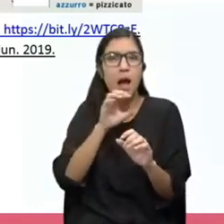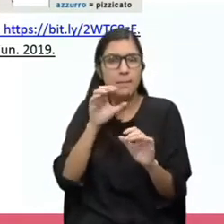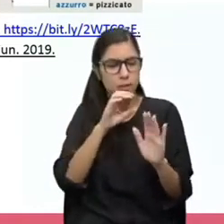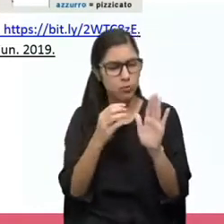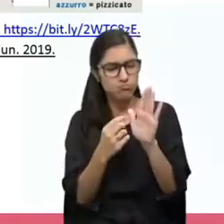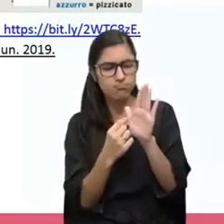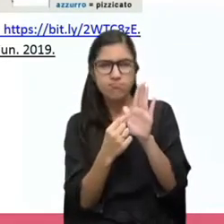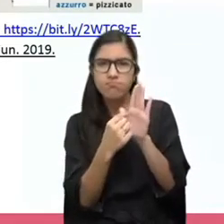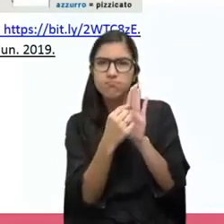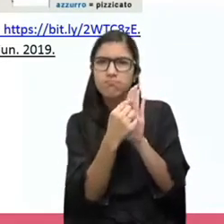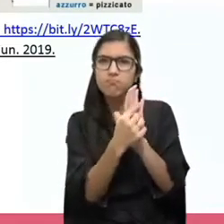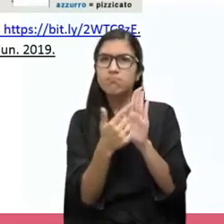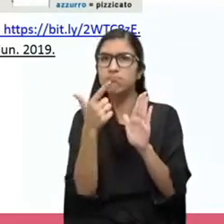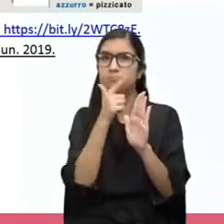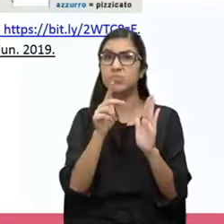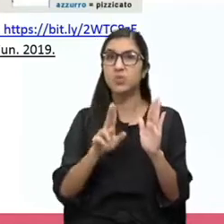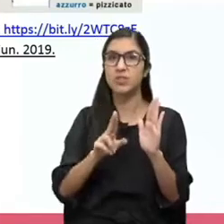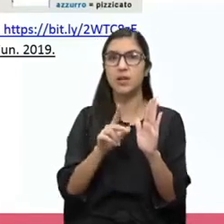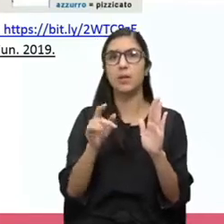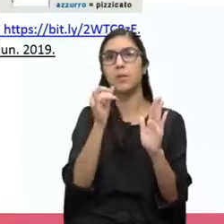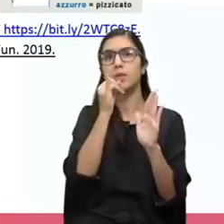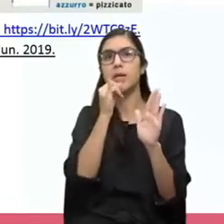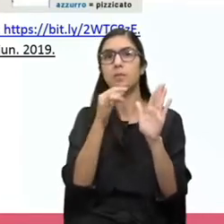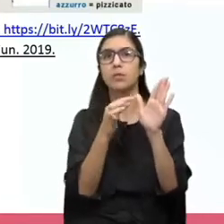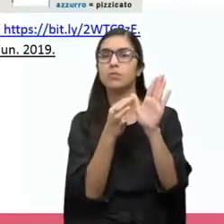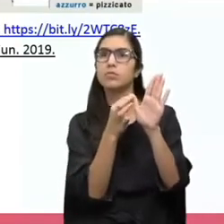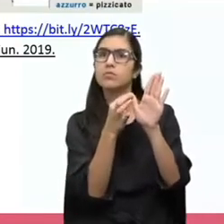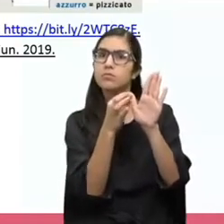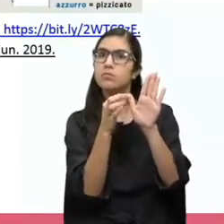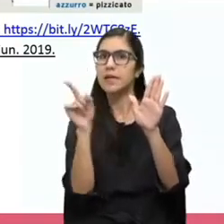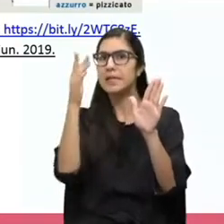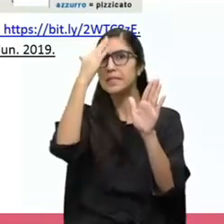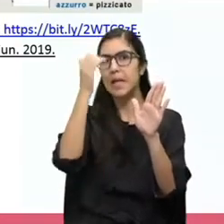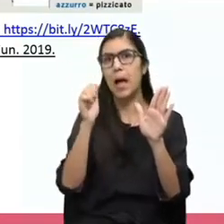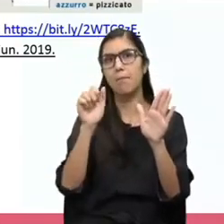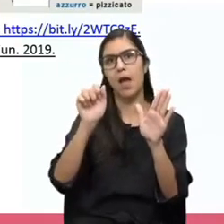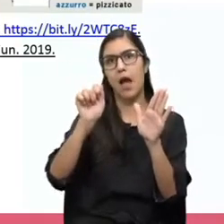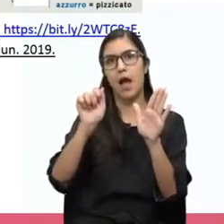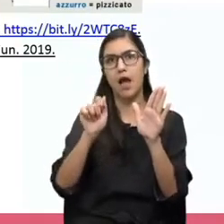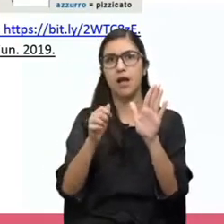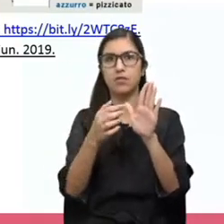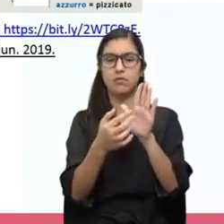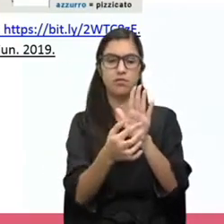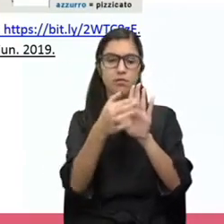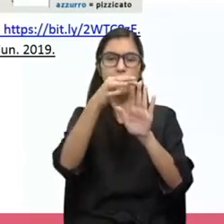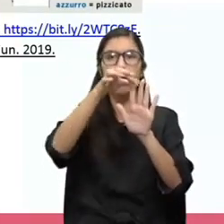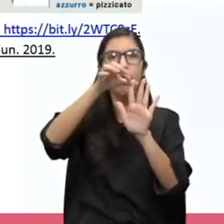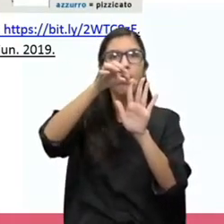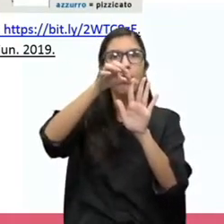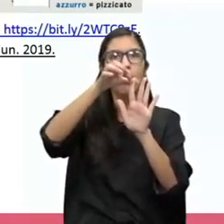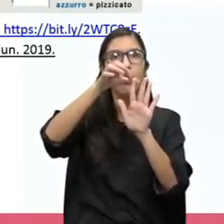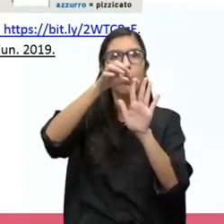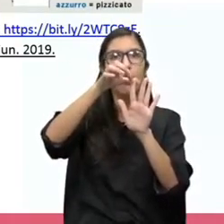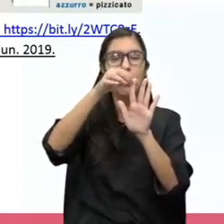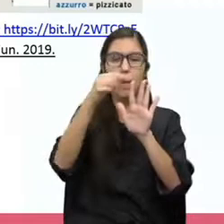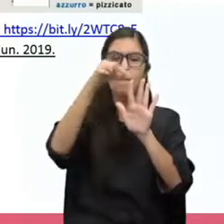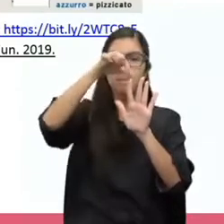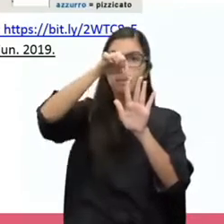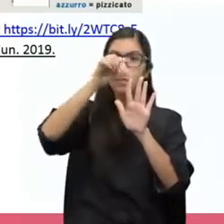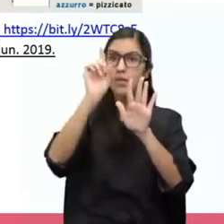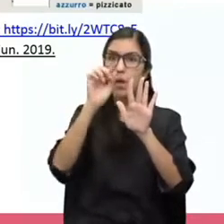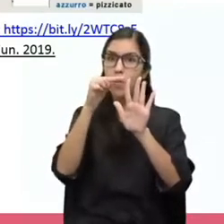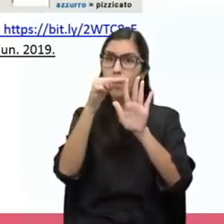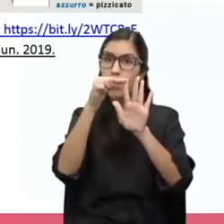ser utilizado. Então, quando você toca nesse pedacinho aqui do dedão, ele sabe que é A. Nessa falangezinha aqui, que não é na pontinha,